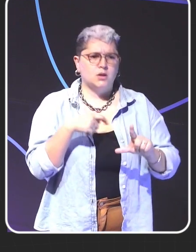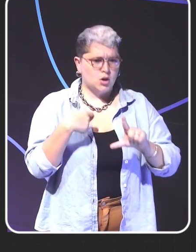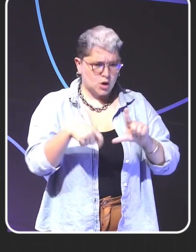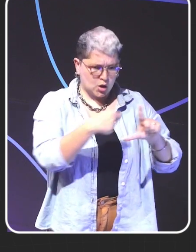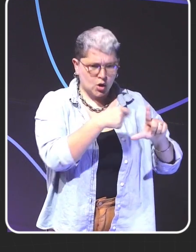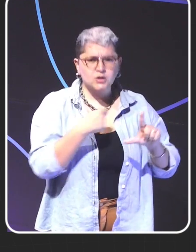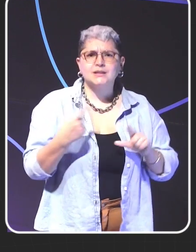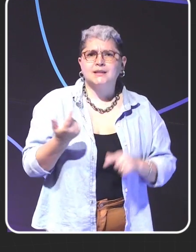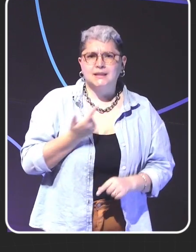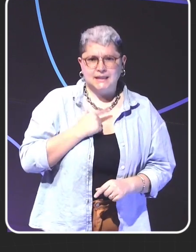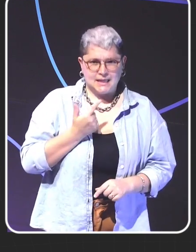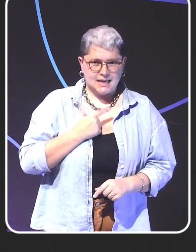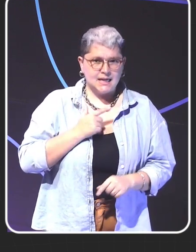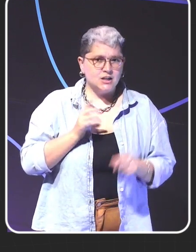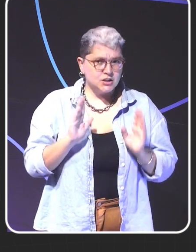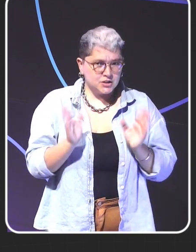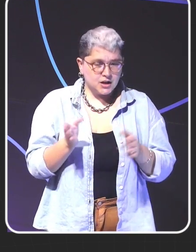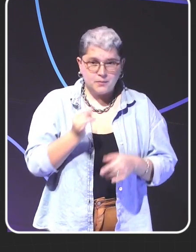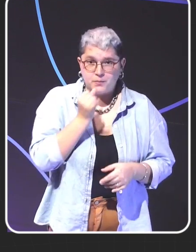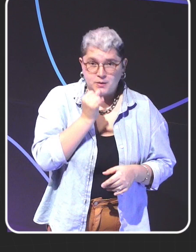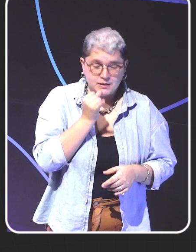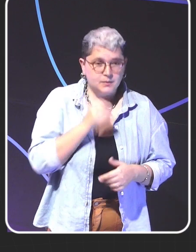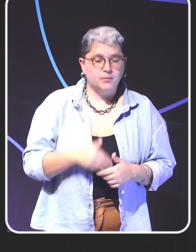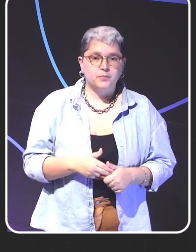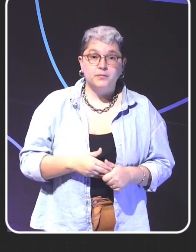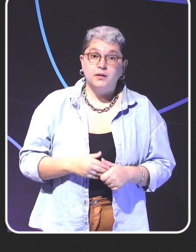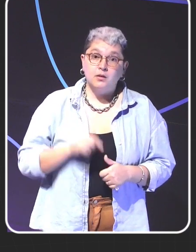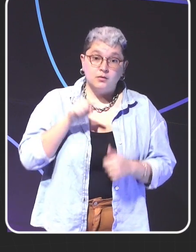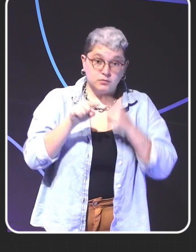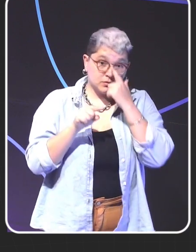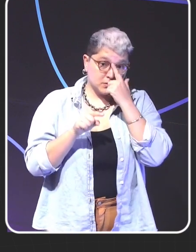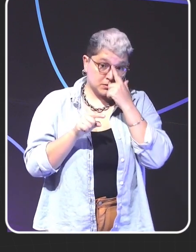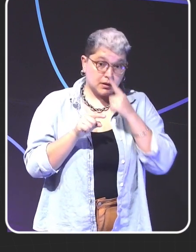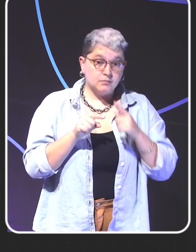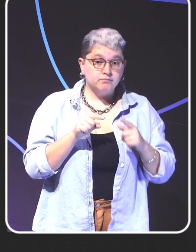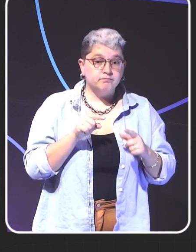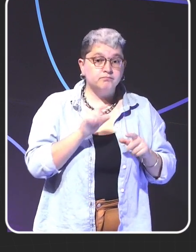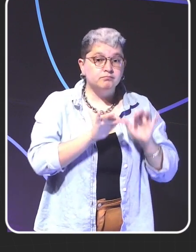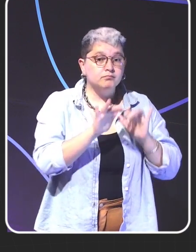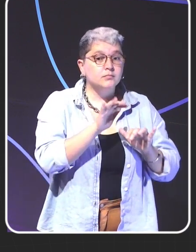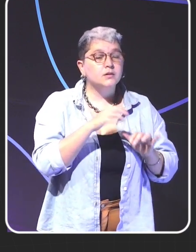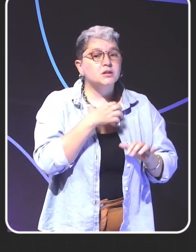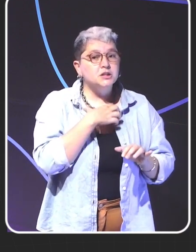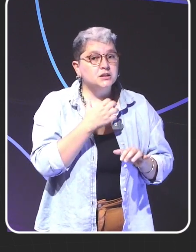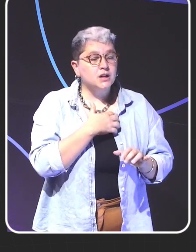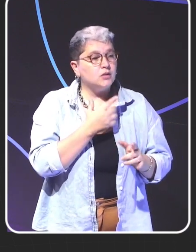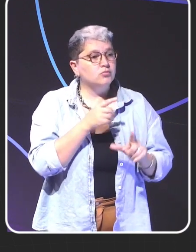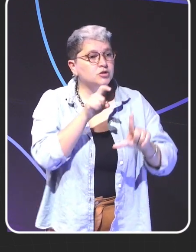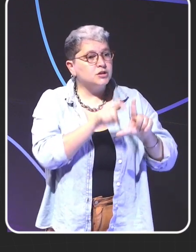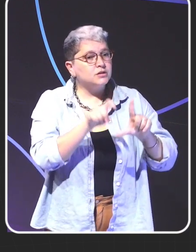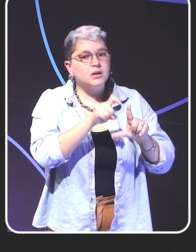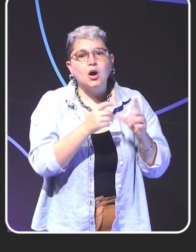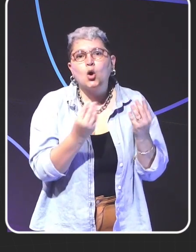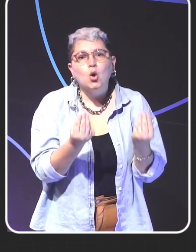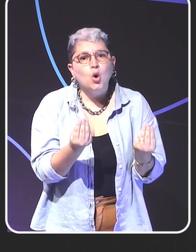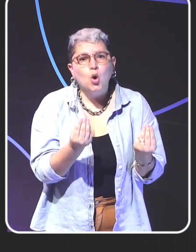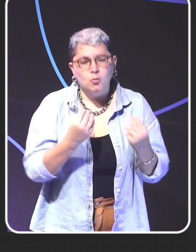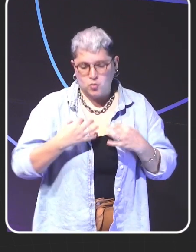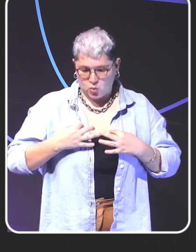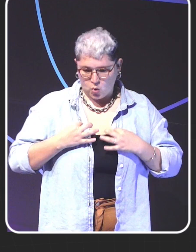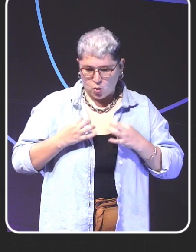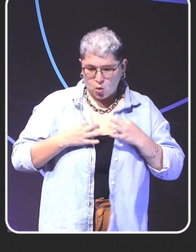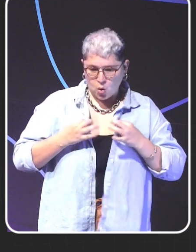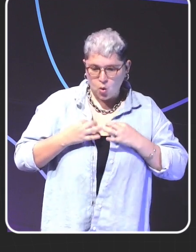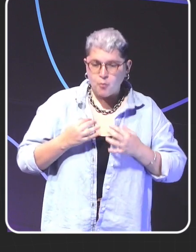essa disponibilidade de você ver de uma forma digital como que seria determinada roupa, mas quais